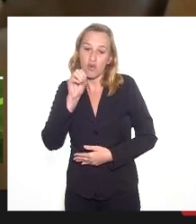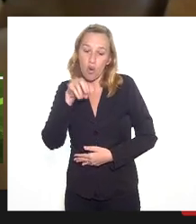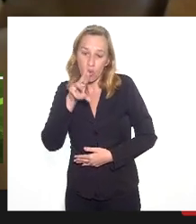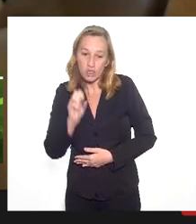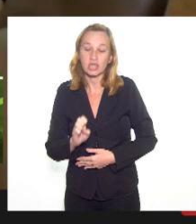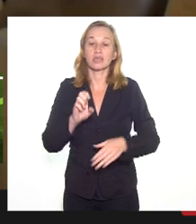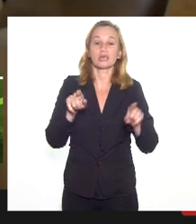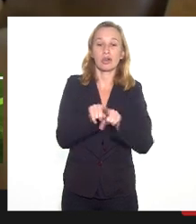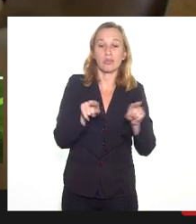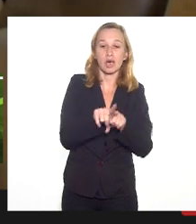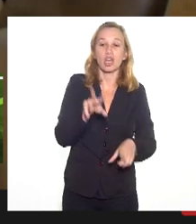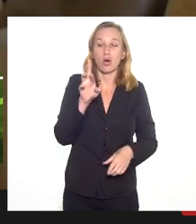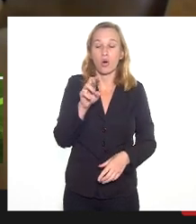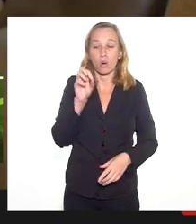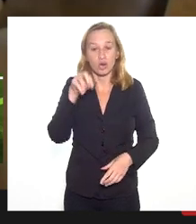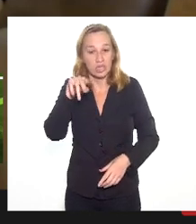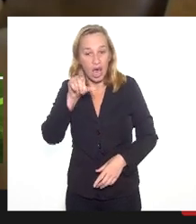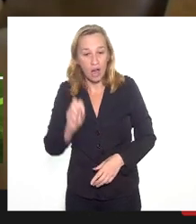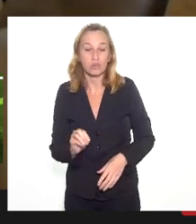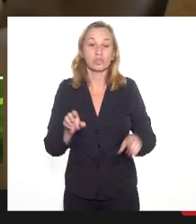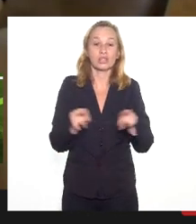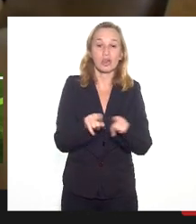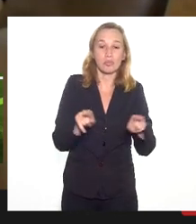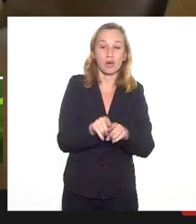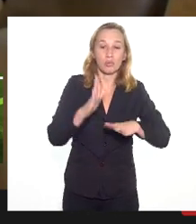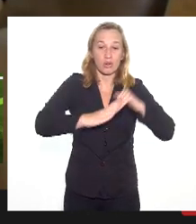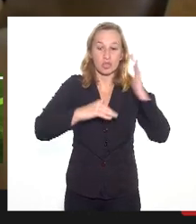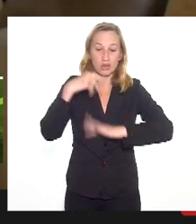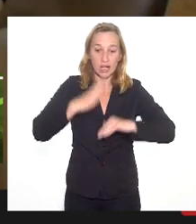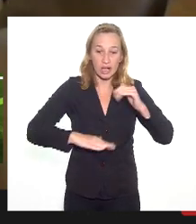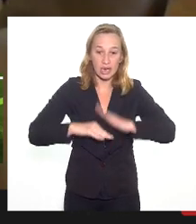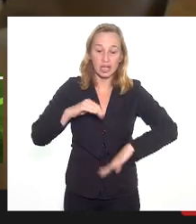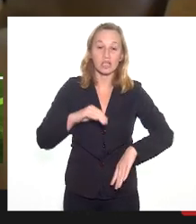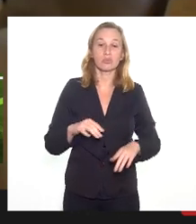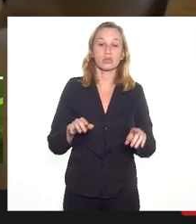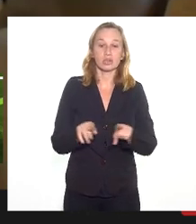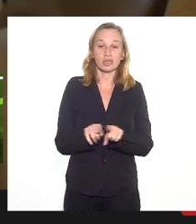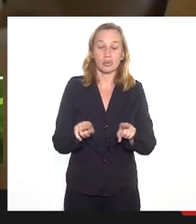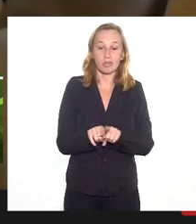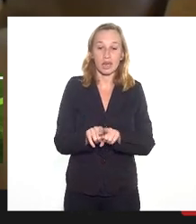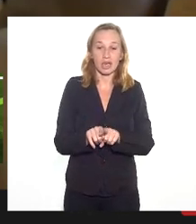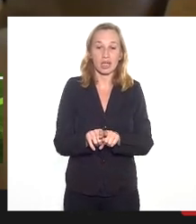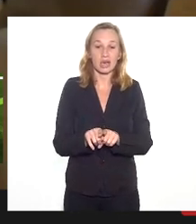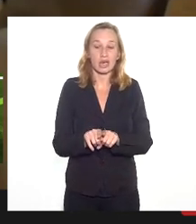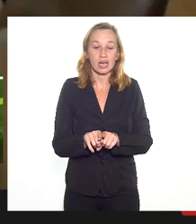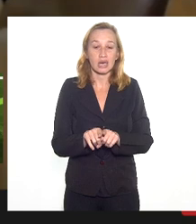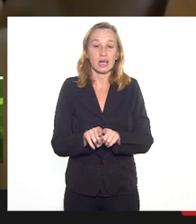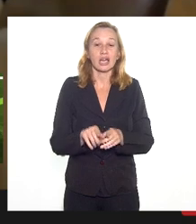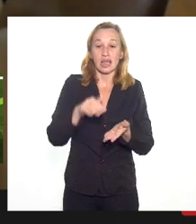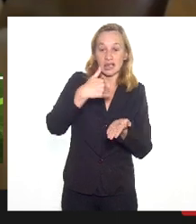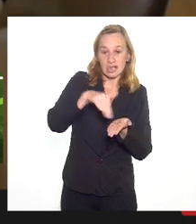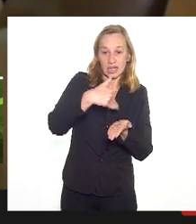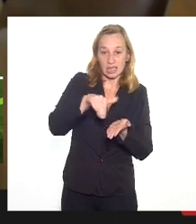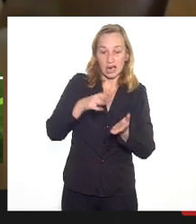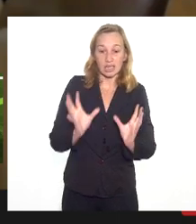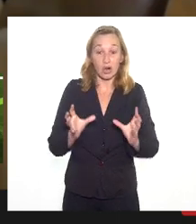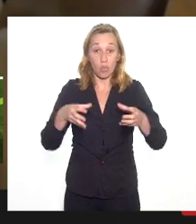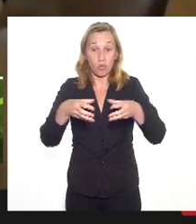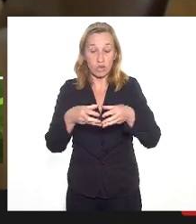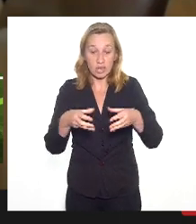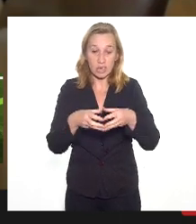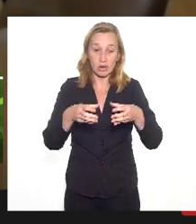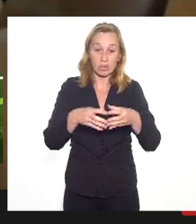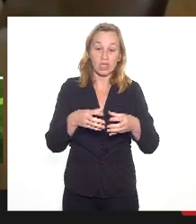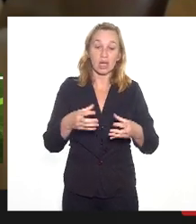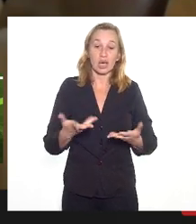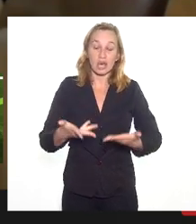e parabenizar também o profissionalismo e a gentileza da senhora Elaine, a secretária dessa comissão, que nos recebeu muito